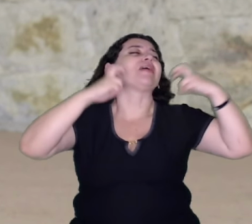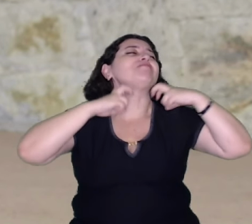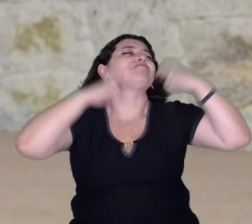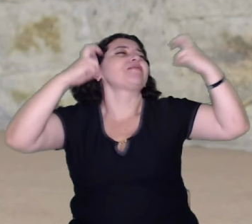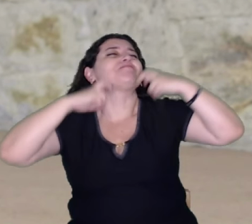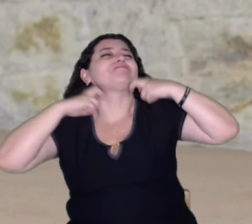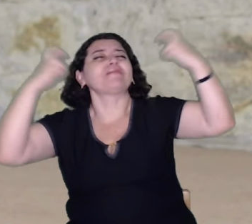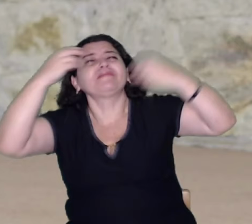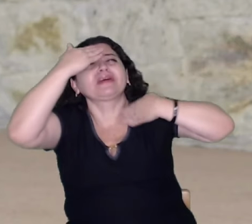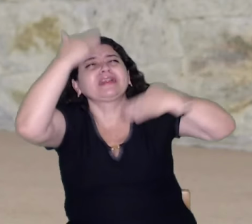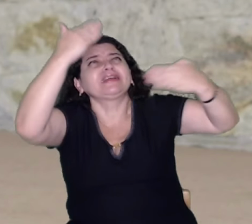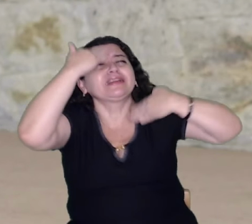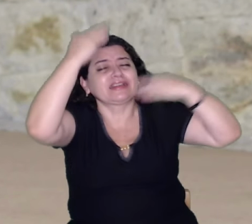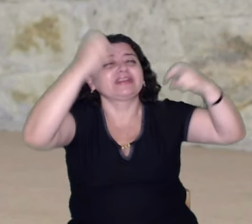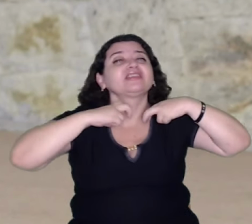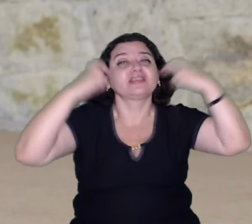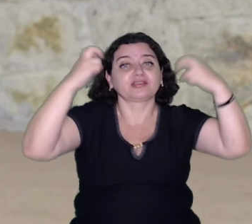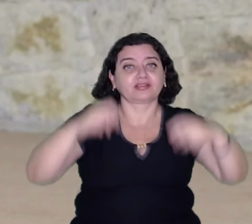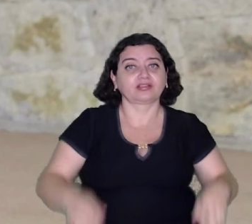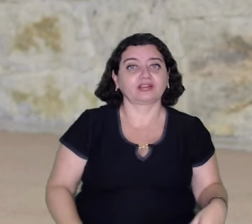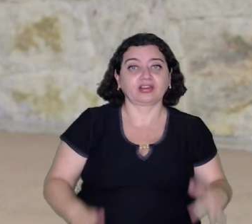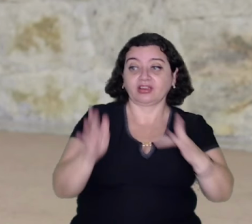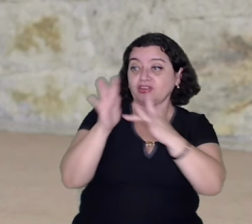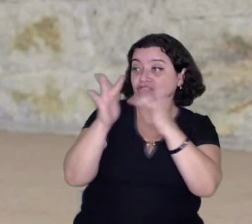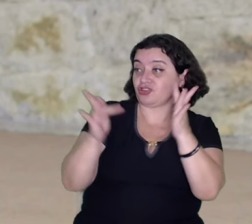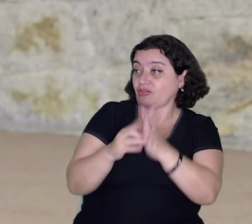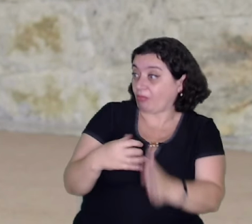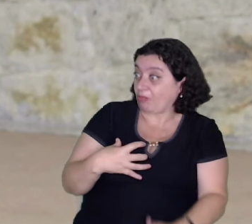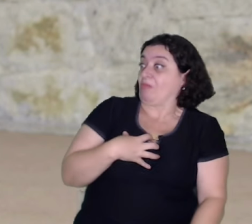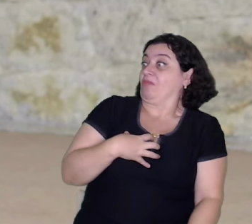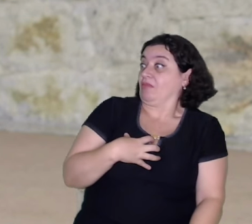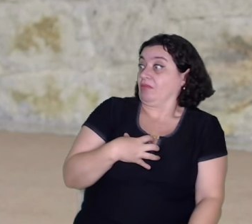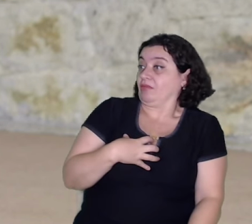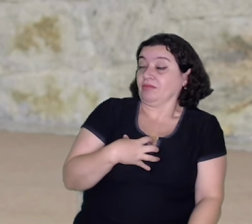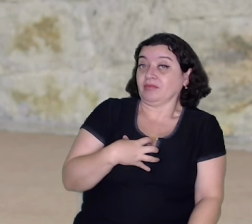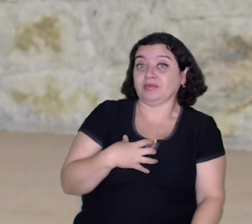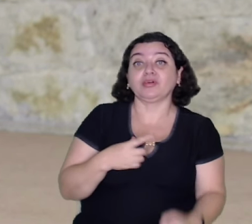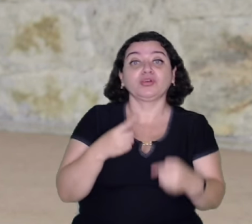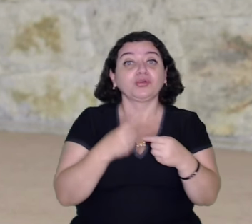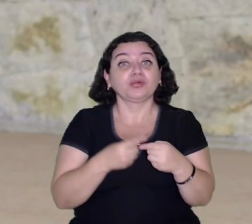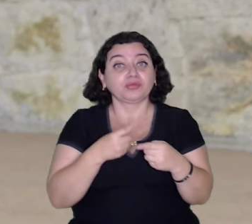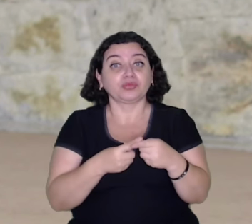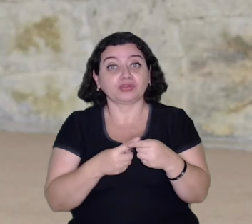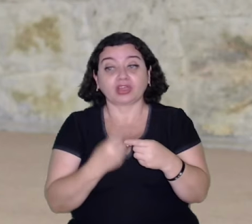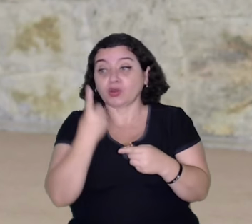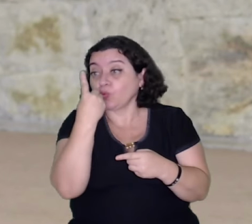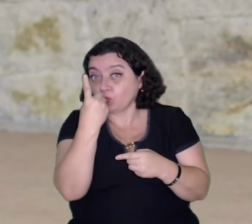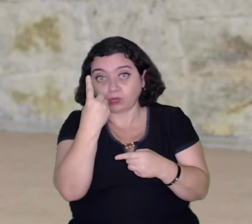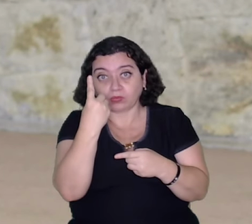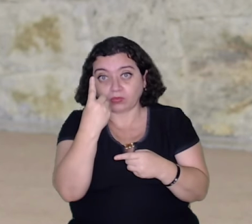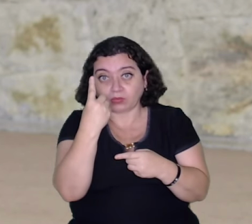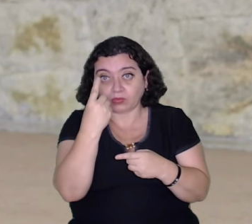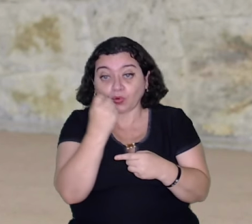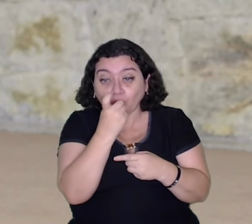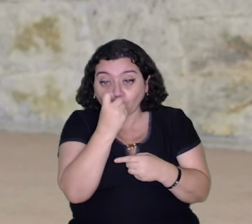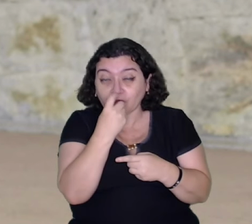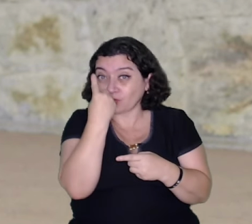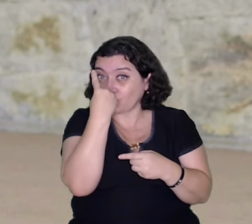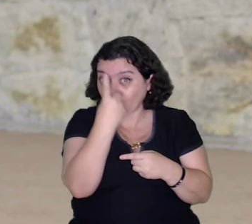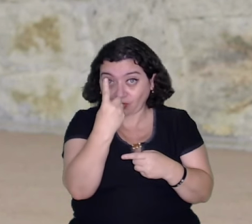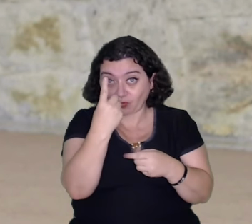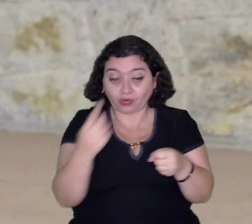voz. E Jesus fica impressionado, porque só um voltou